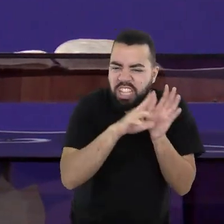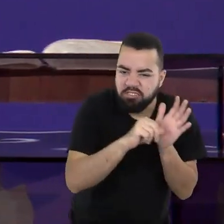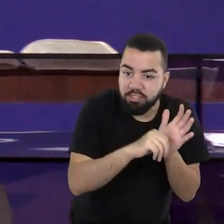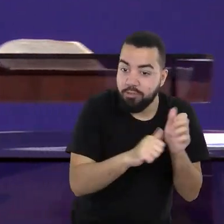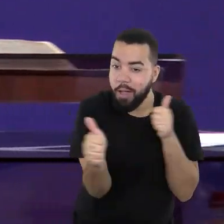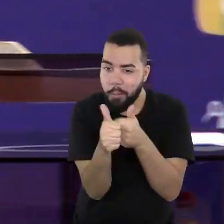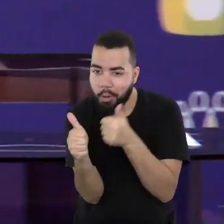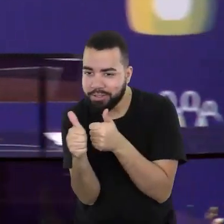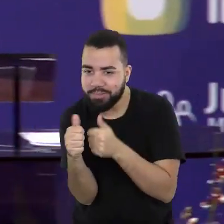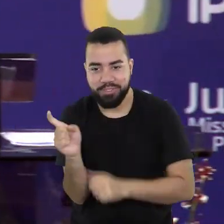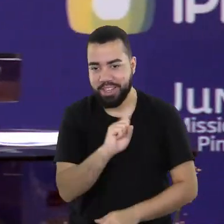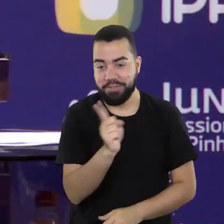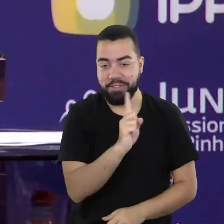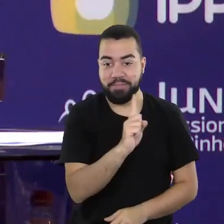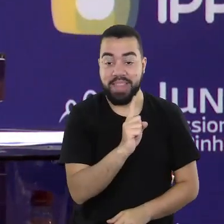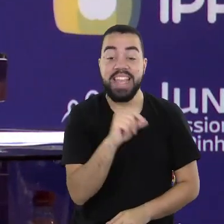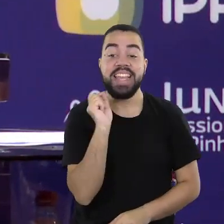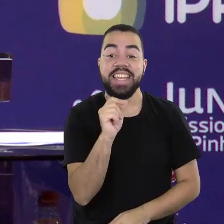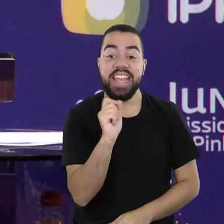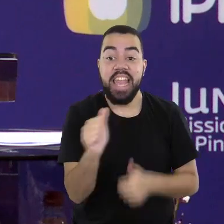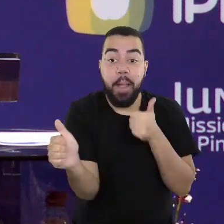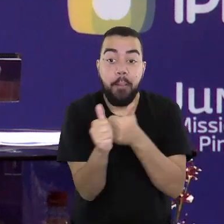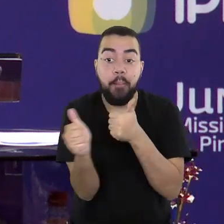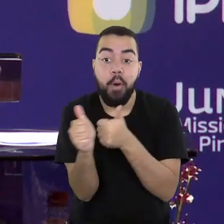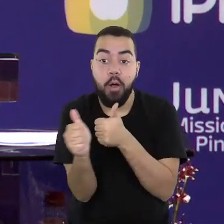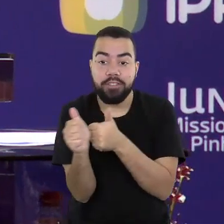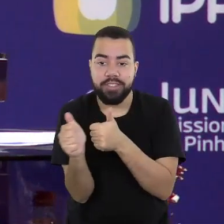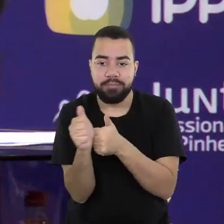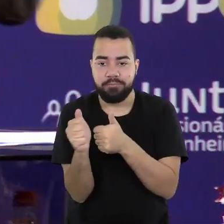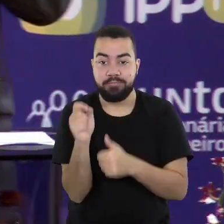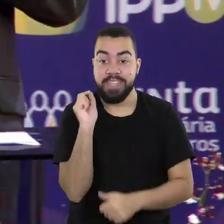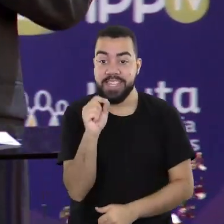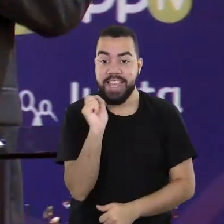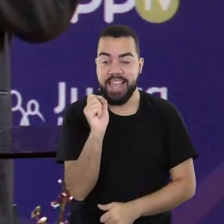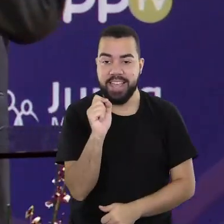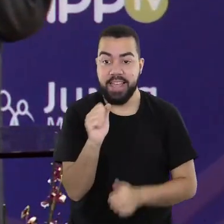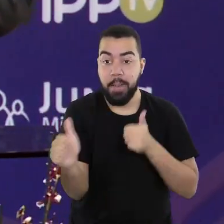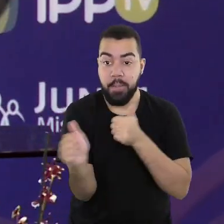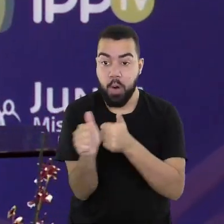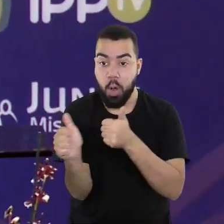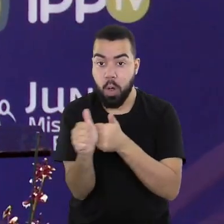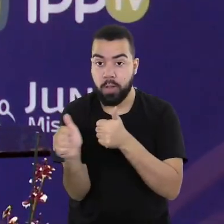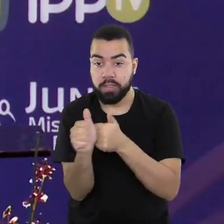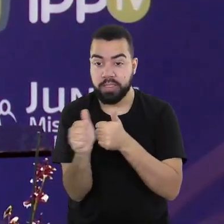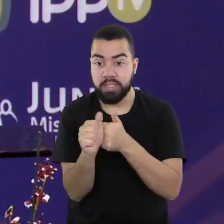Jesus está perguntando quem é o próximo. Quem é aquele que de